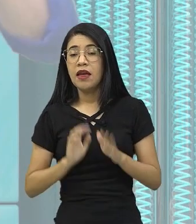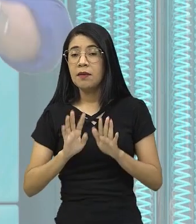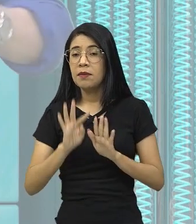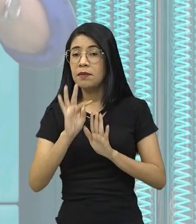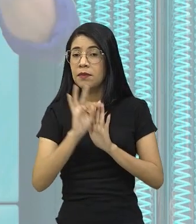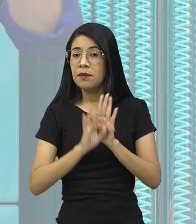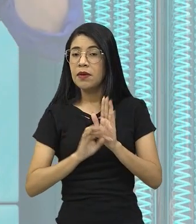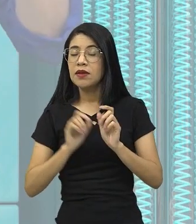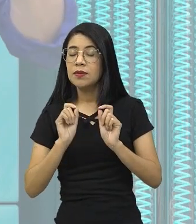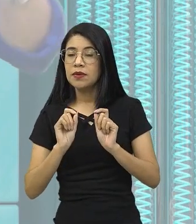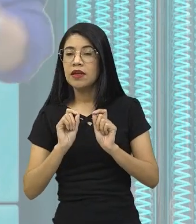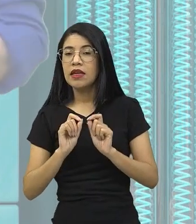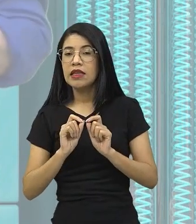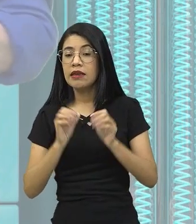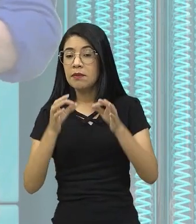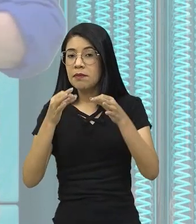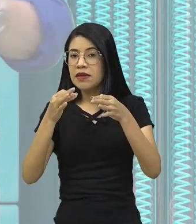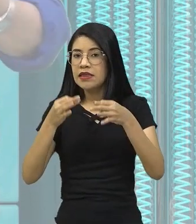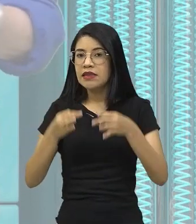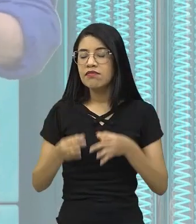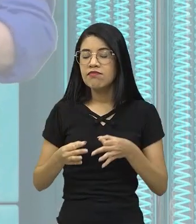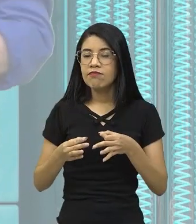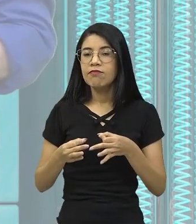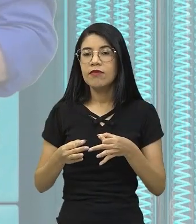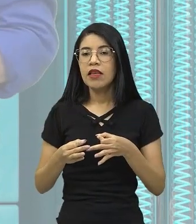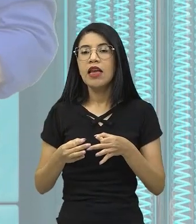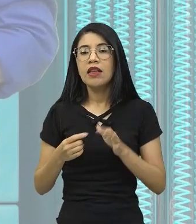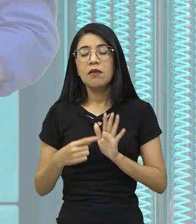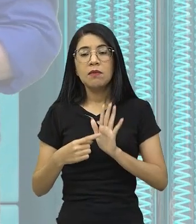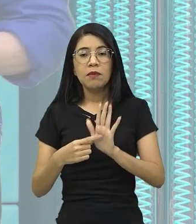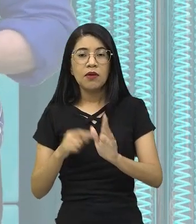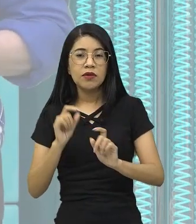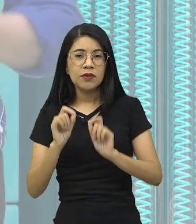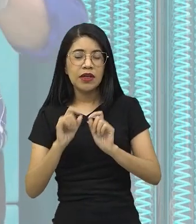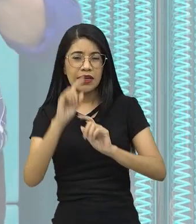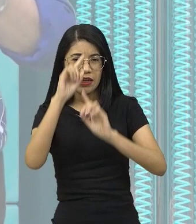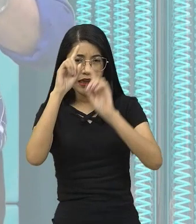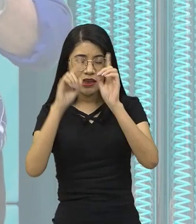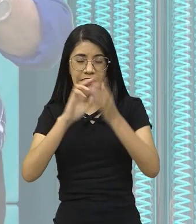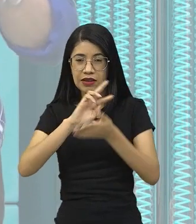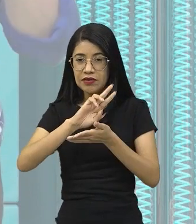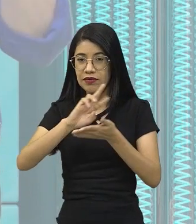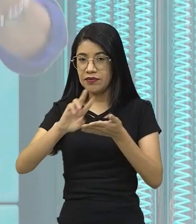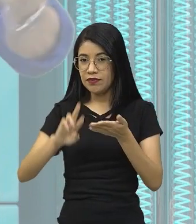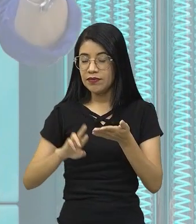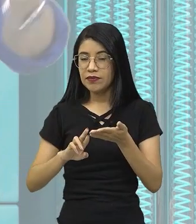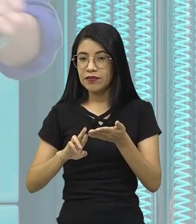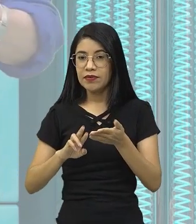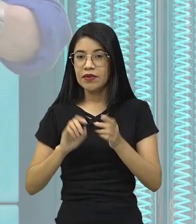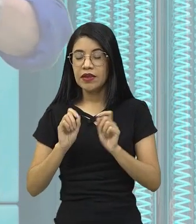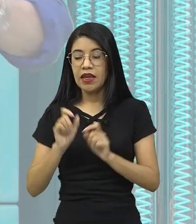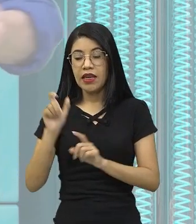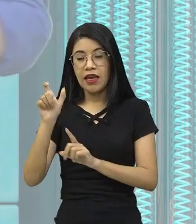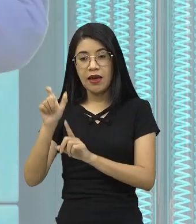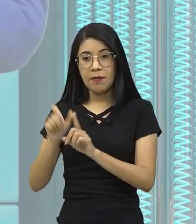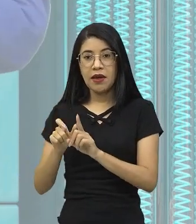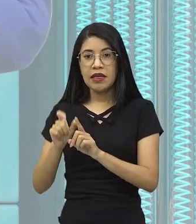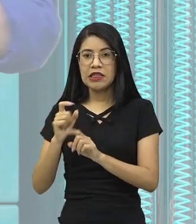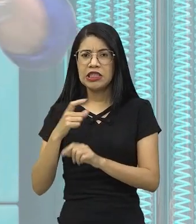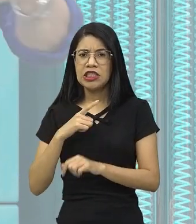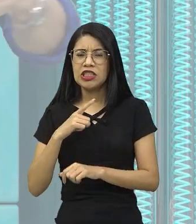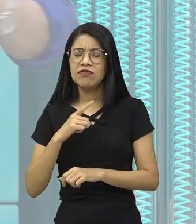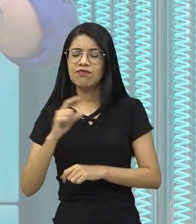é preciso, ele é exato ao transmitir a ideia de que a Maria enfrentava esses